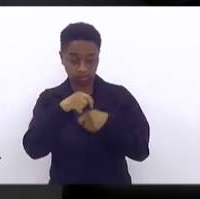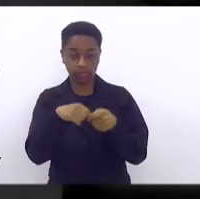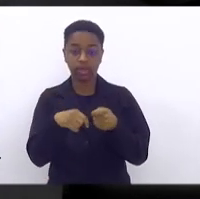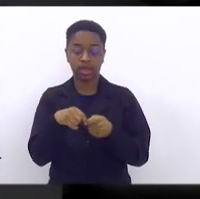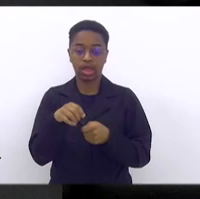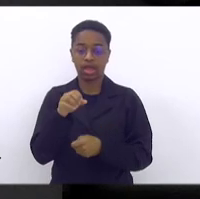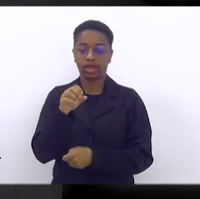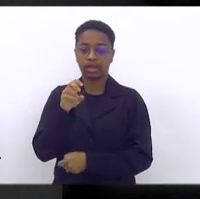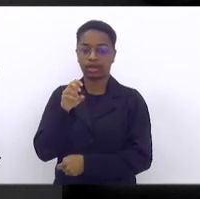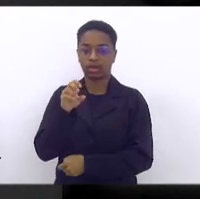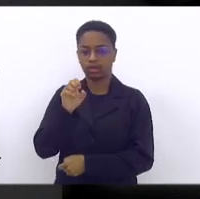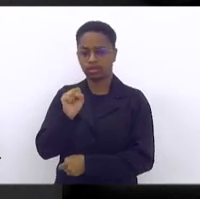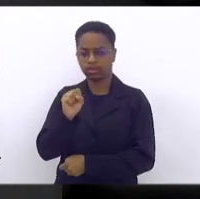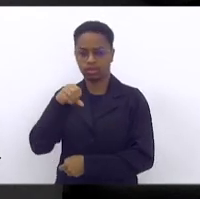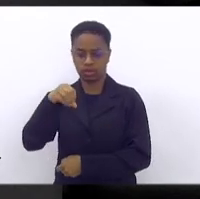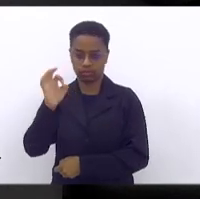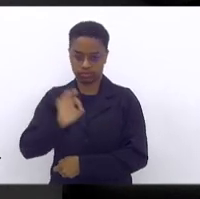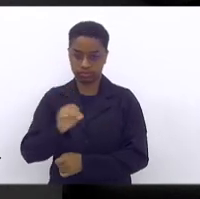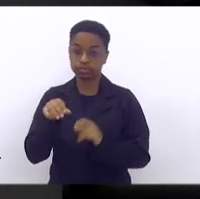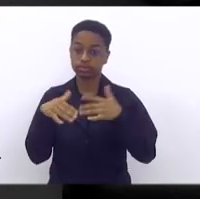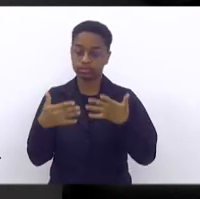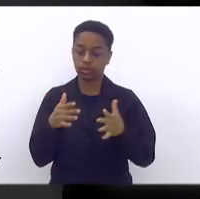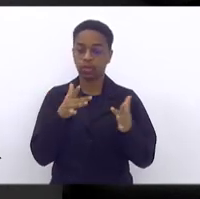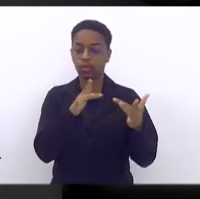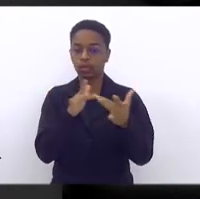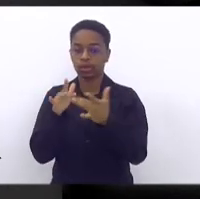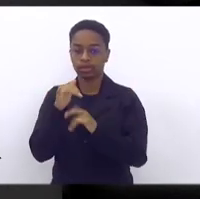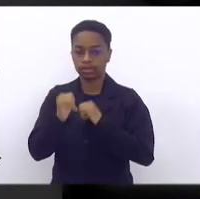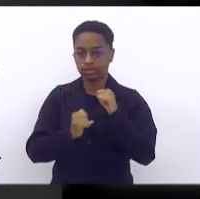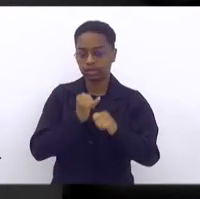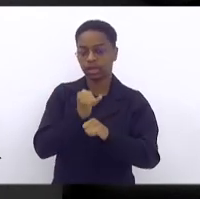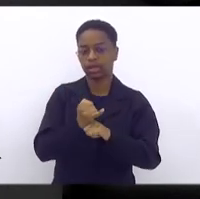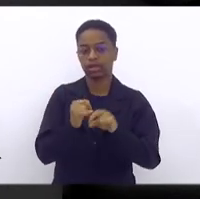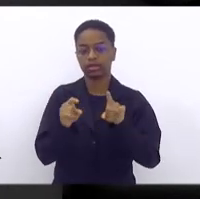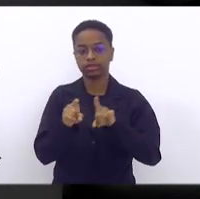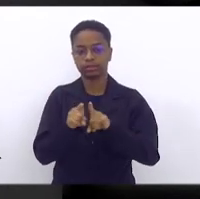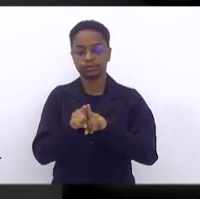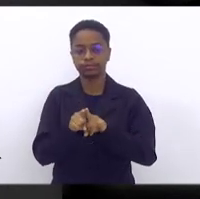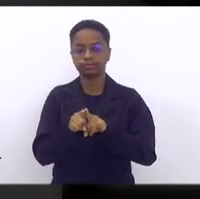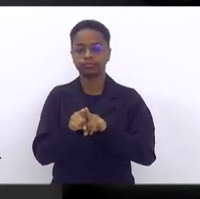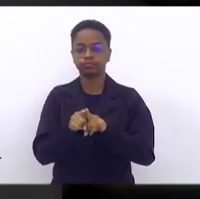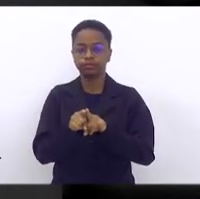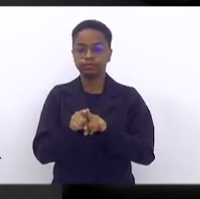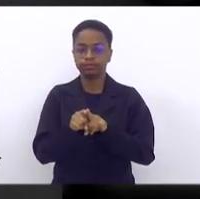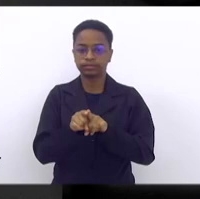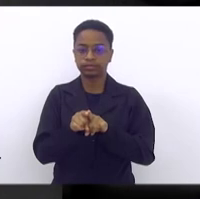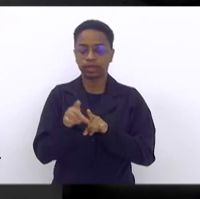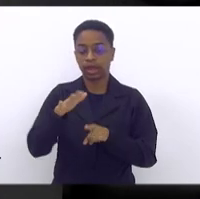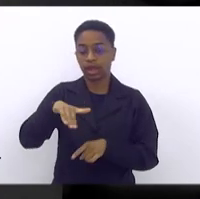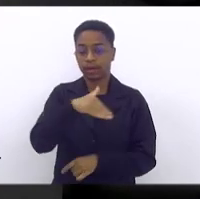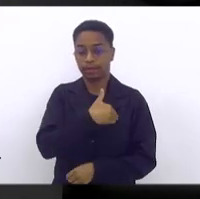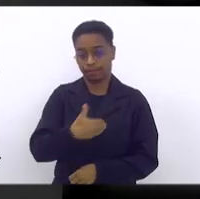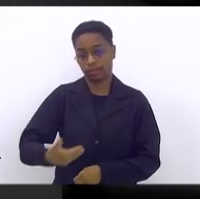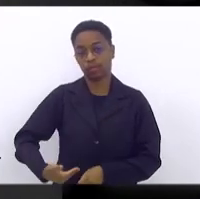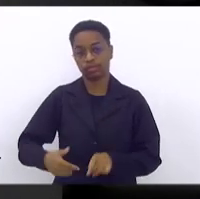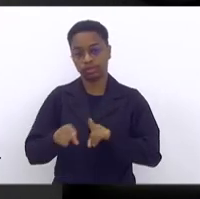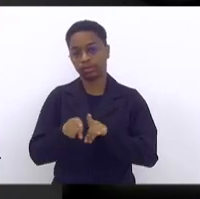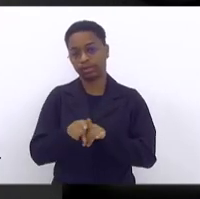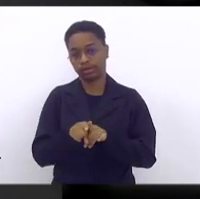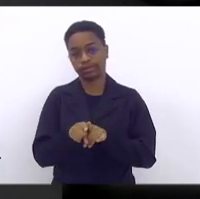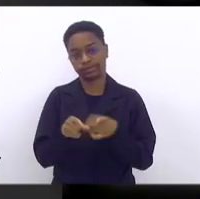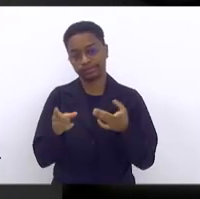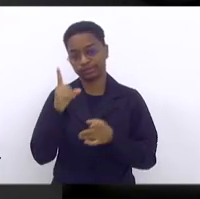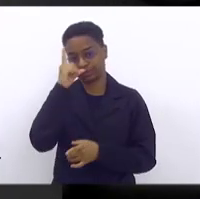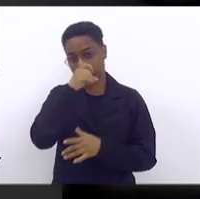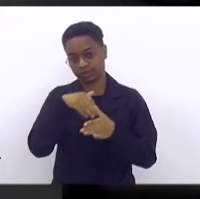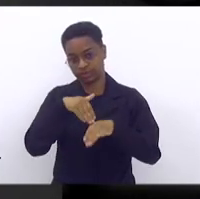acesso à internet, né, e também, aí, consecutivamente, né, consequentemente também, a serviços públicos, de modo geral. Então, a